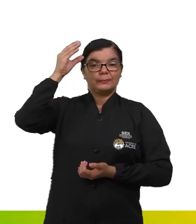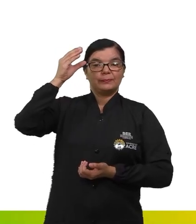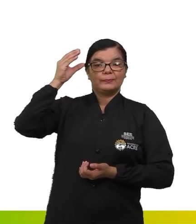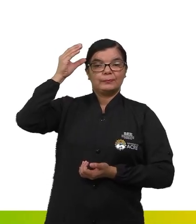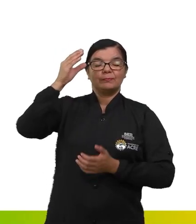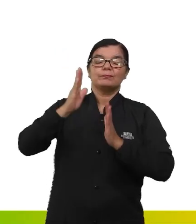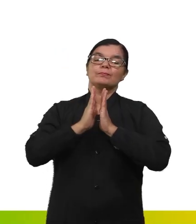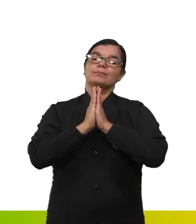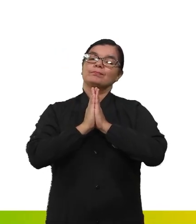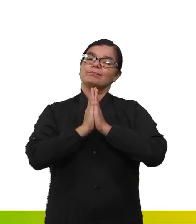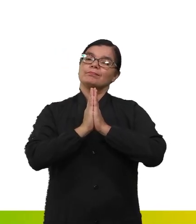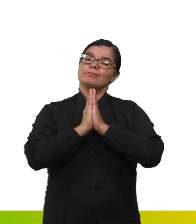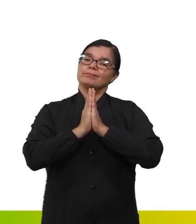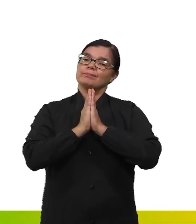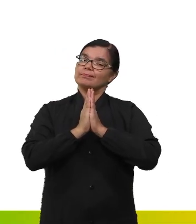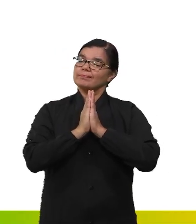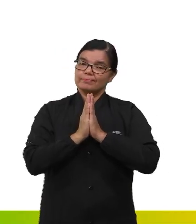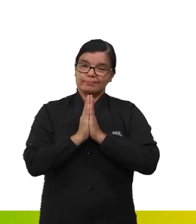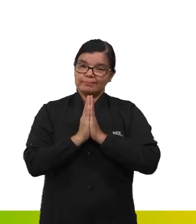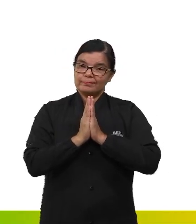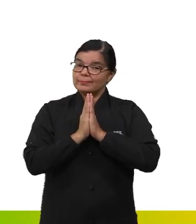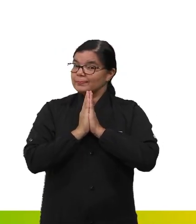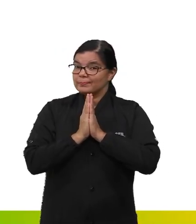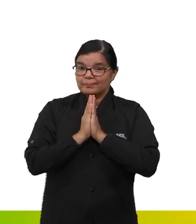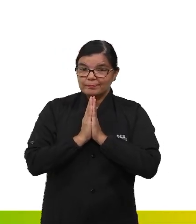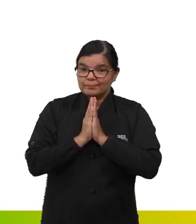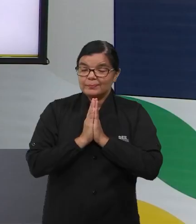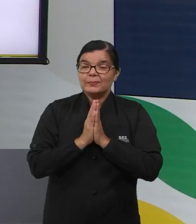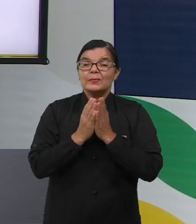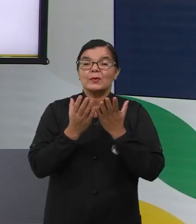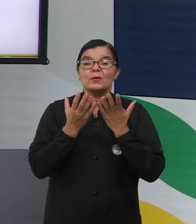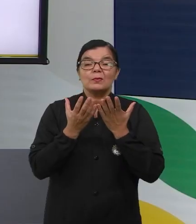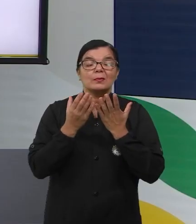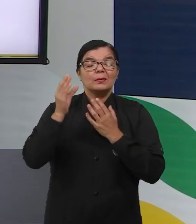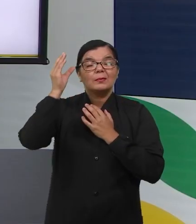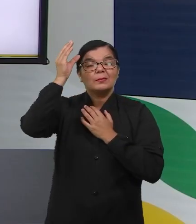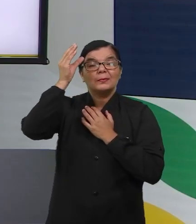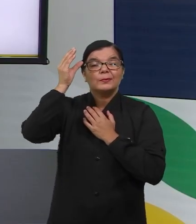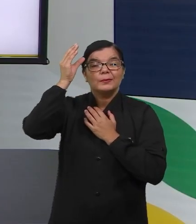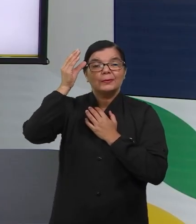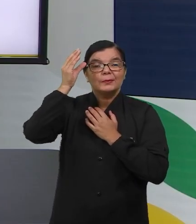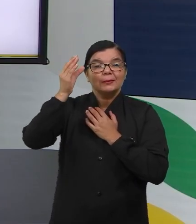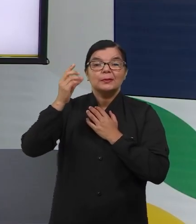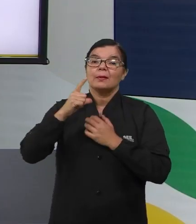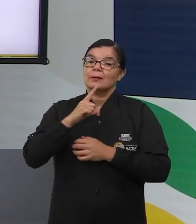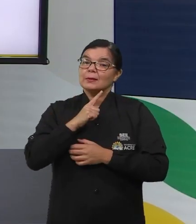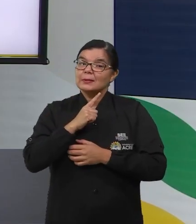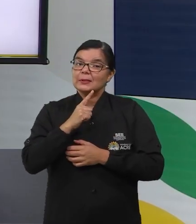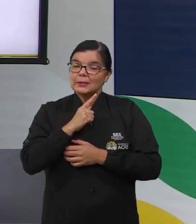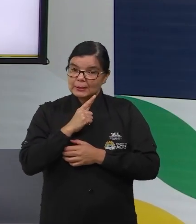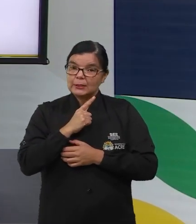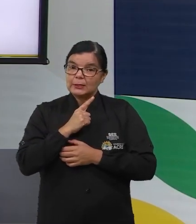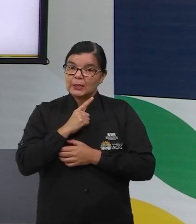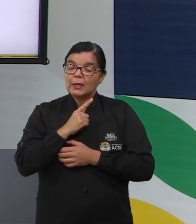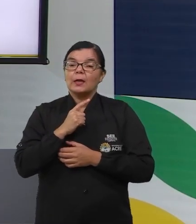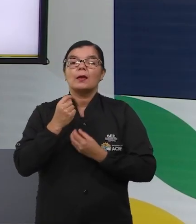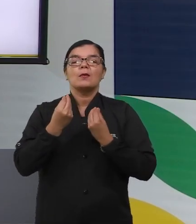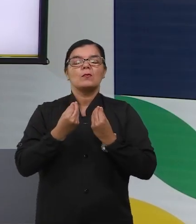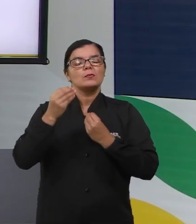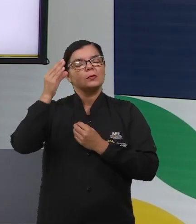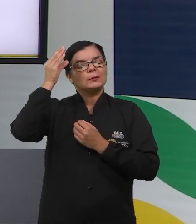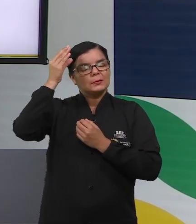Consciência, por favor, gente. Por favor, eu quero consciência. O exercício é ter